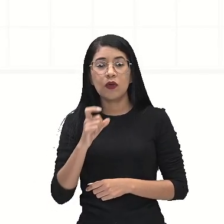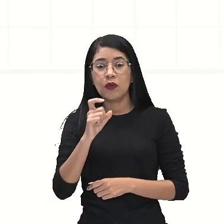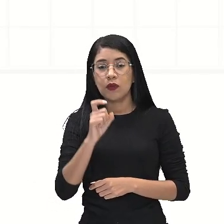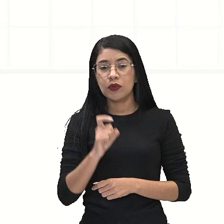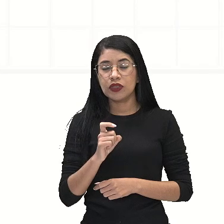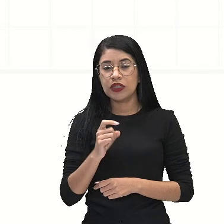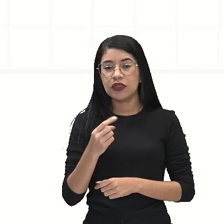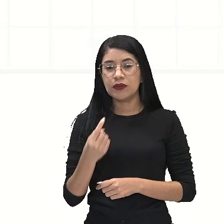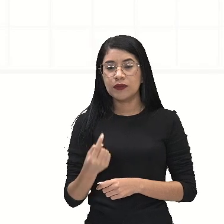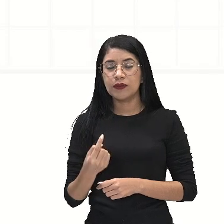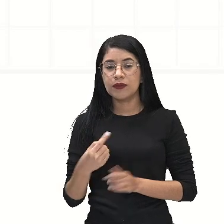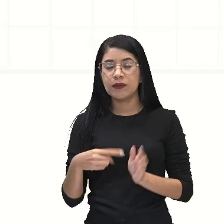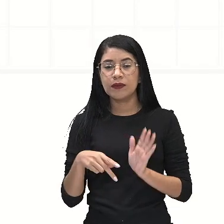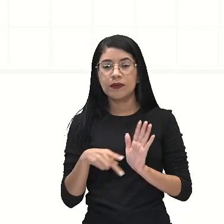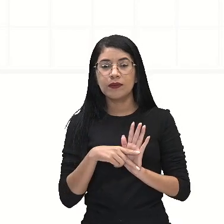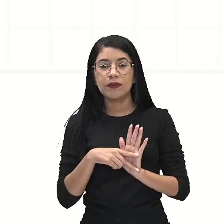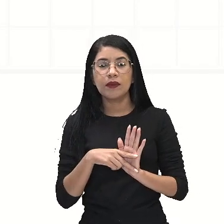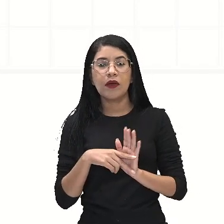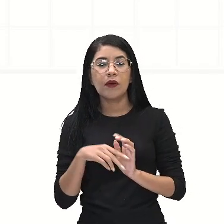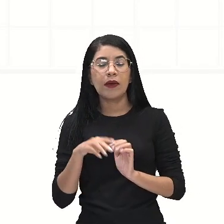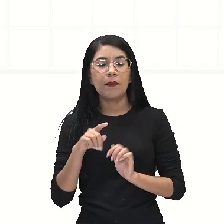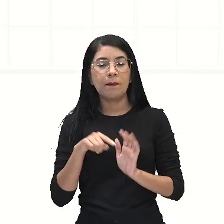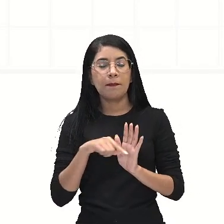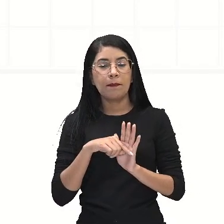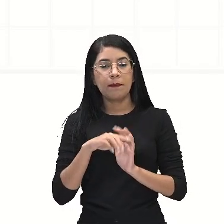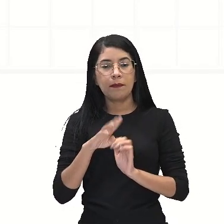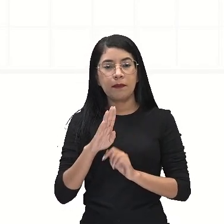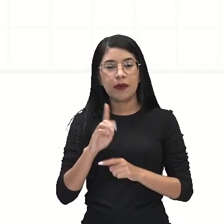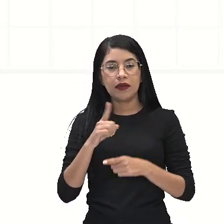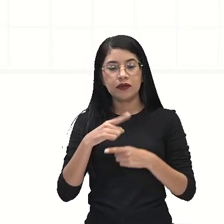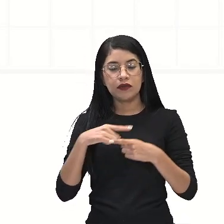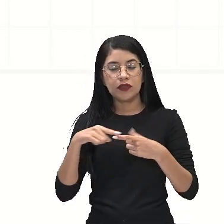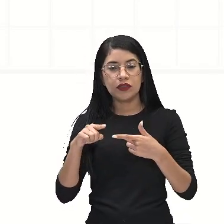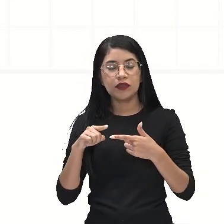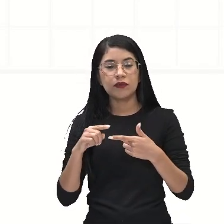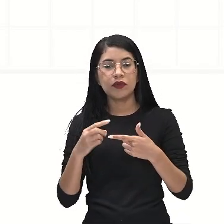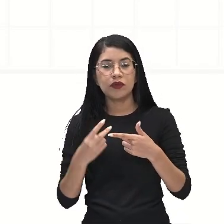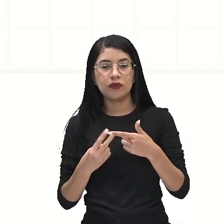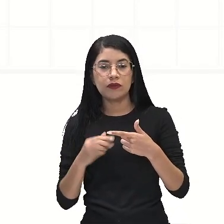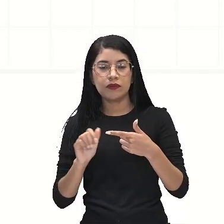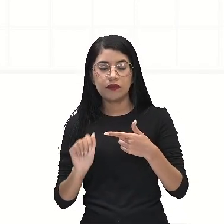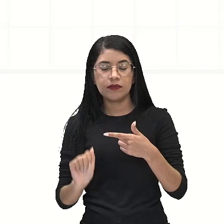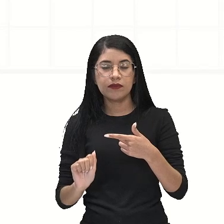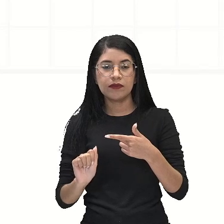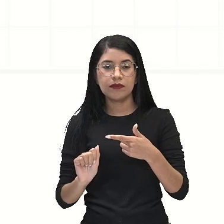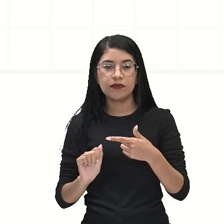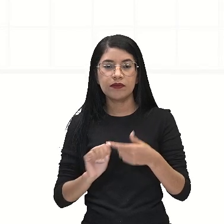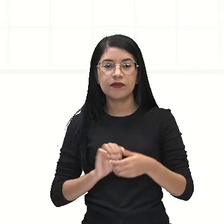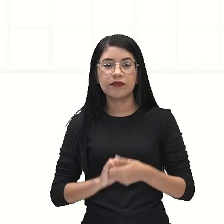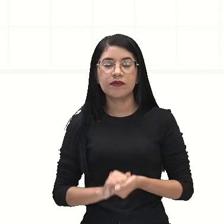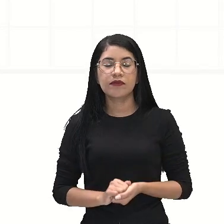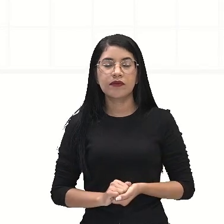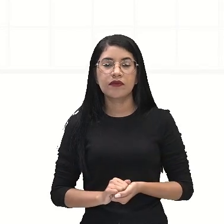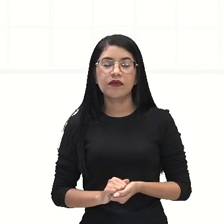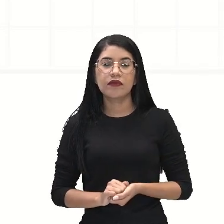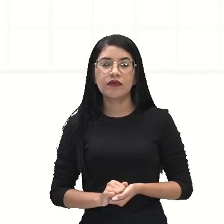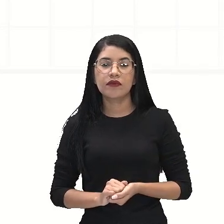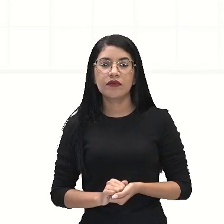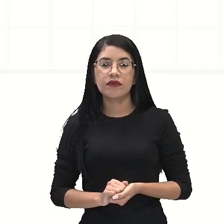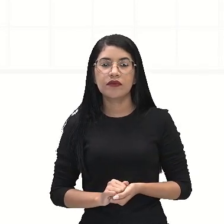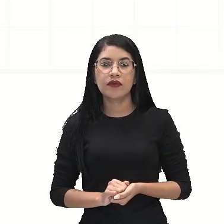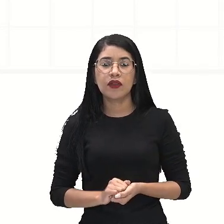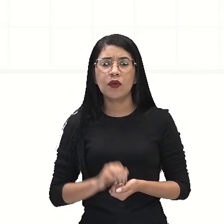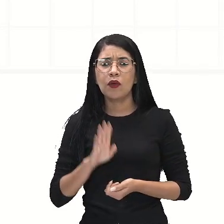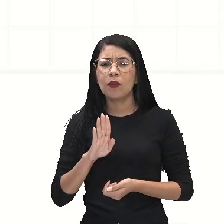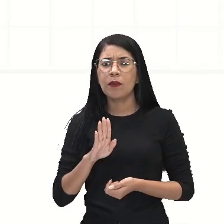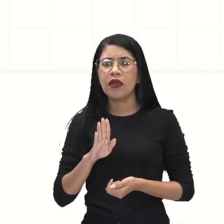vai ser quem? Menos b dividido por 2 vezes o a. Muito bem. Quanto que valia o